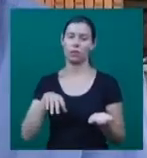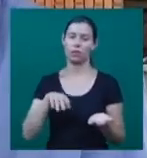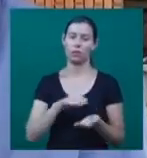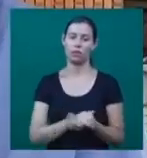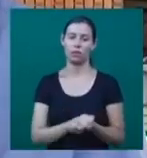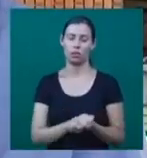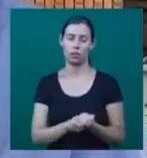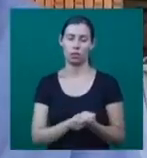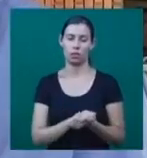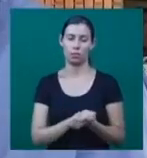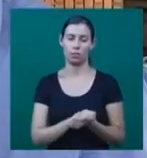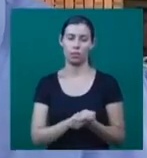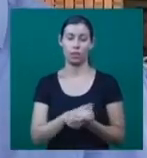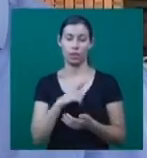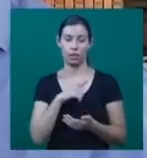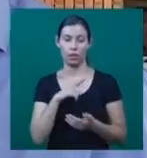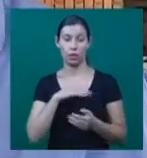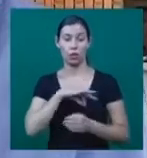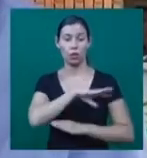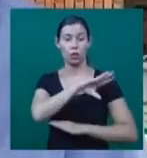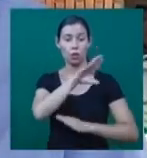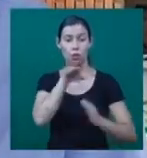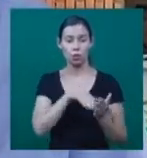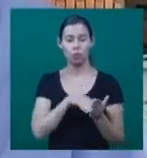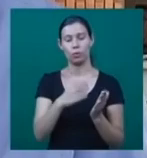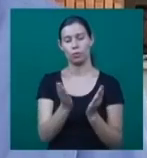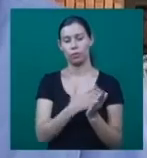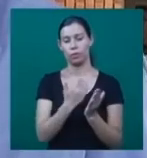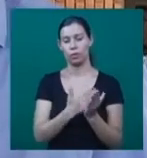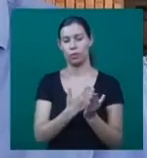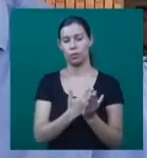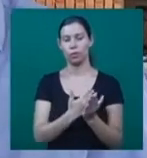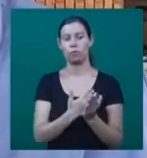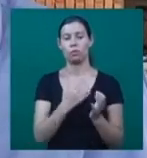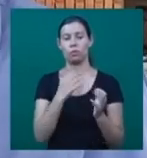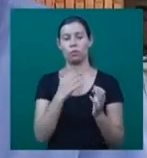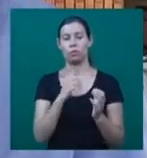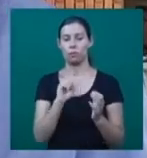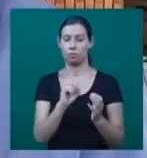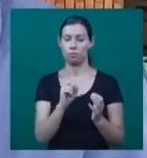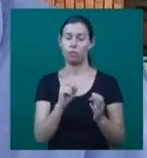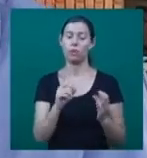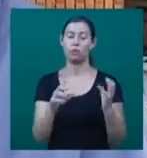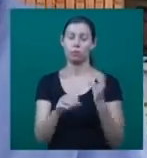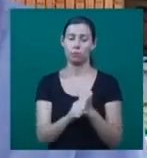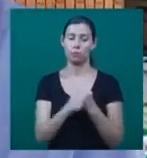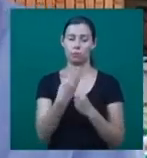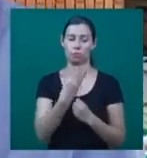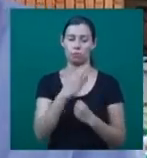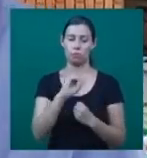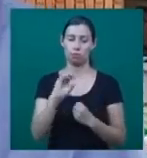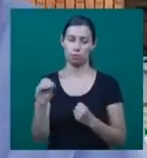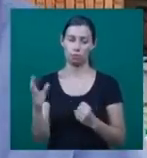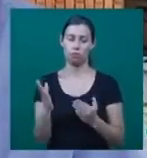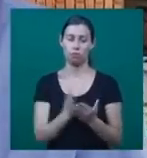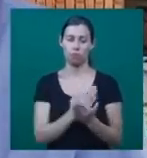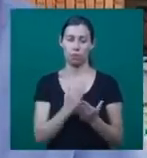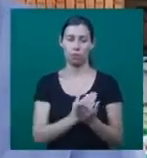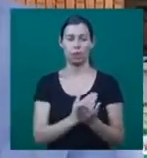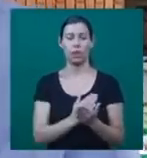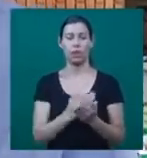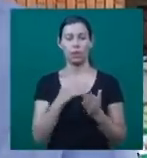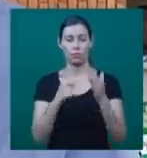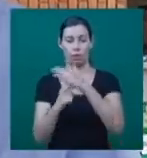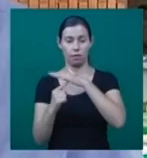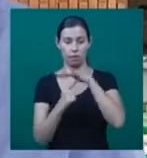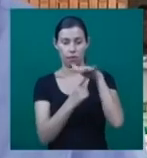nosso catálogo inteiro, porque o catálogo inteiro da Edufo tem mais ou menos 400 obras, mas para essa feira mais ou menos 200 obras